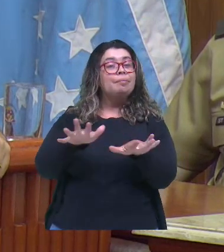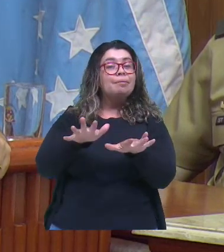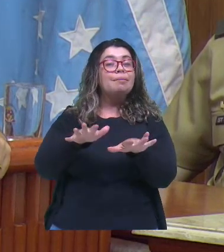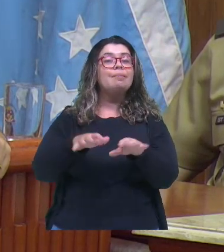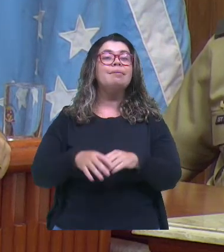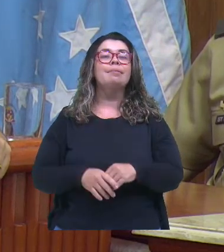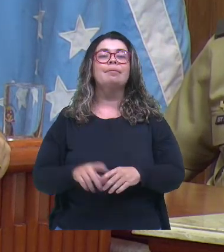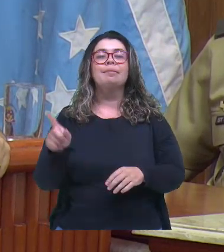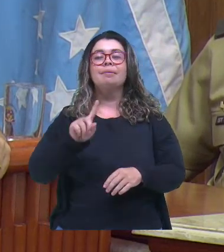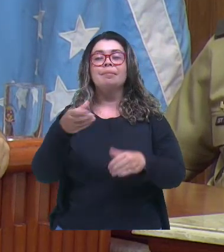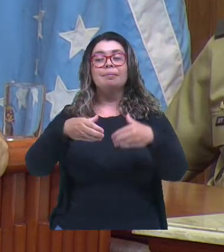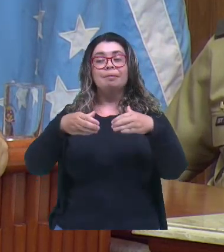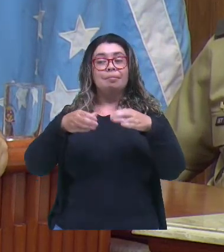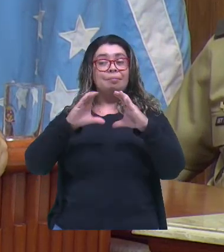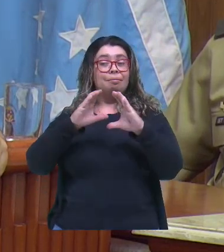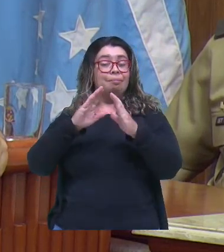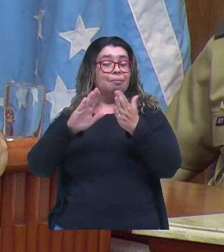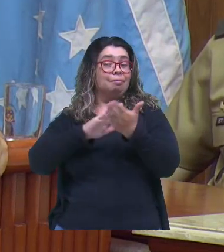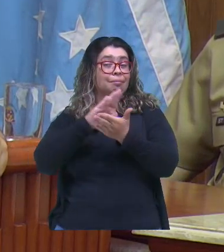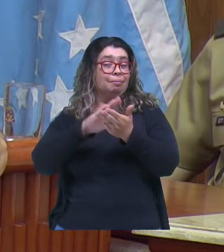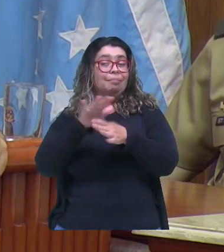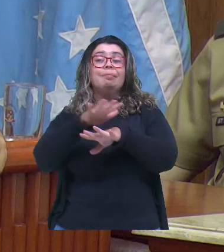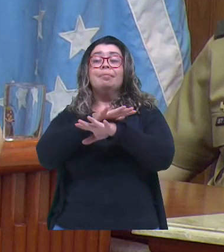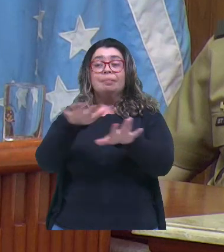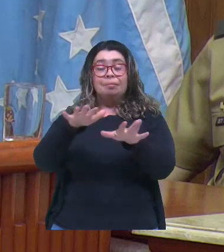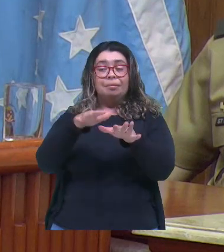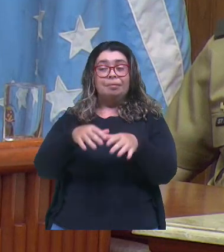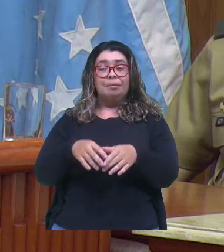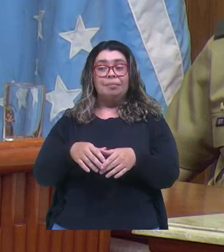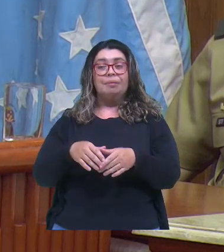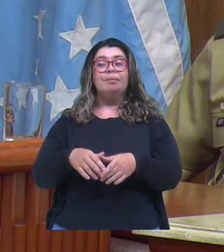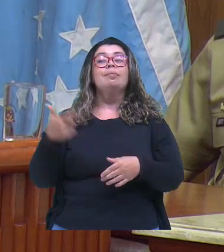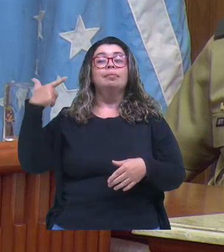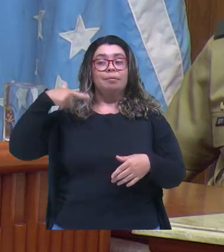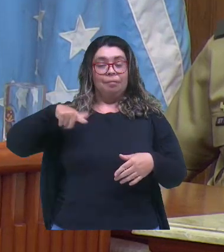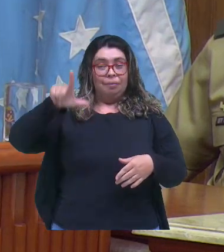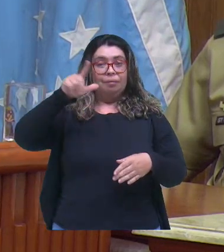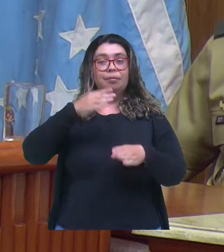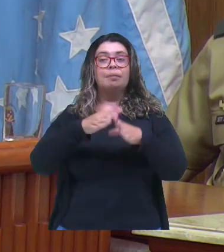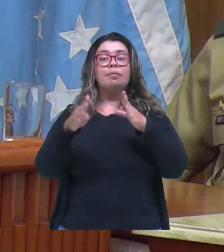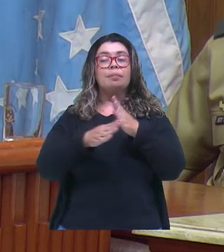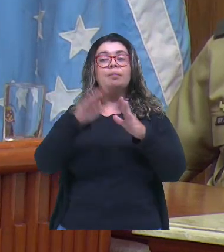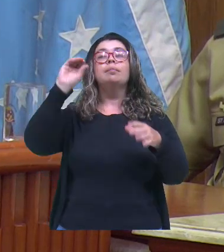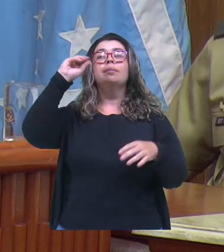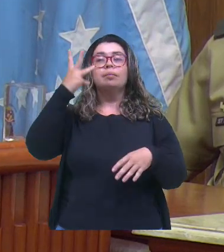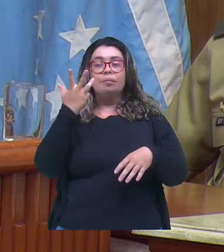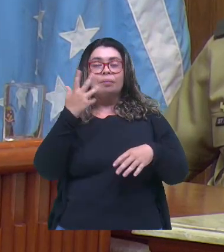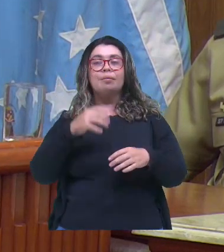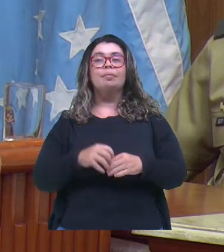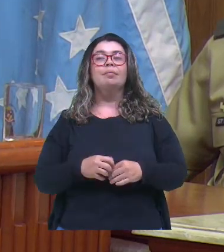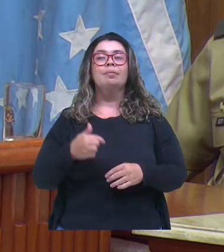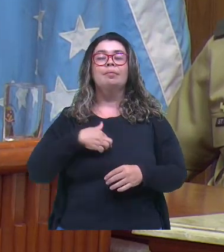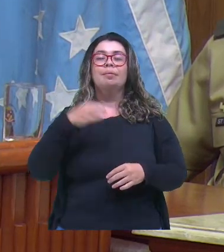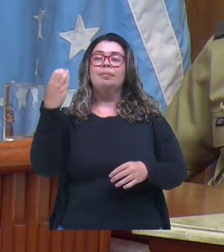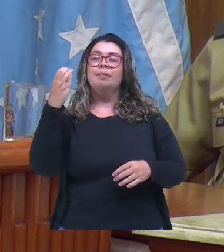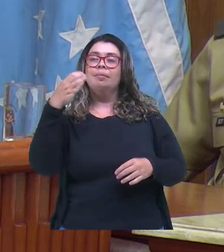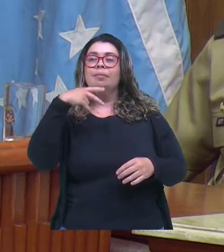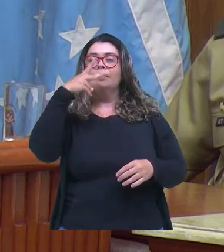e não deixar a peteca cair, né, não deixar se abater com tudo que vinha acontecendo. E eu queria dizer